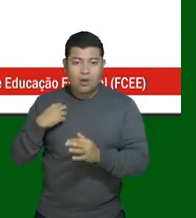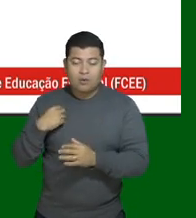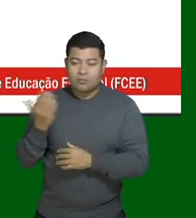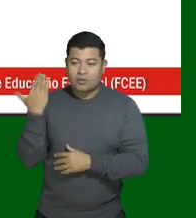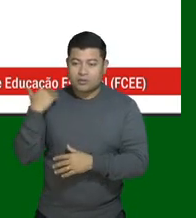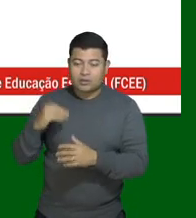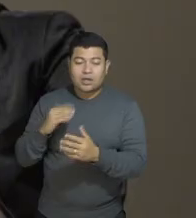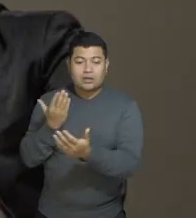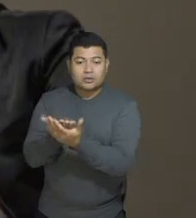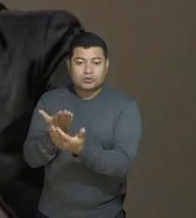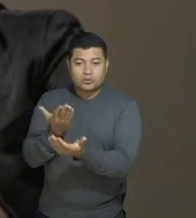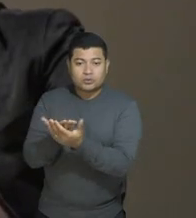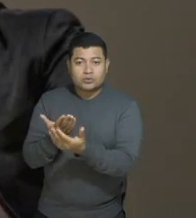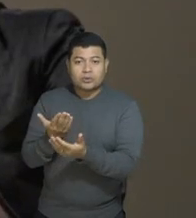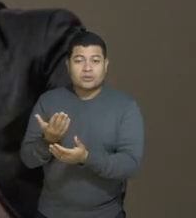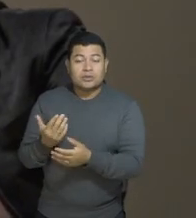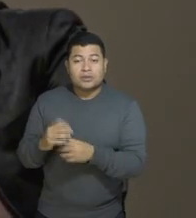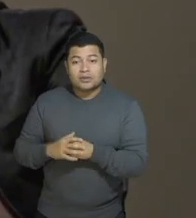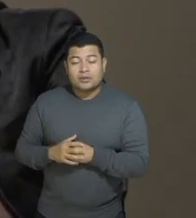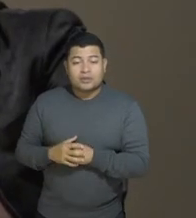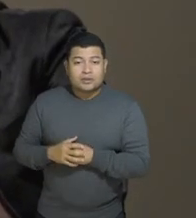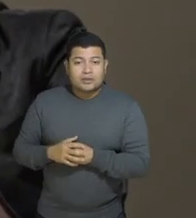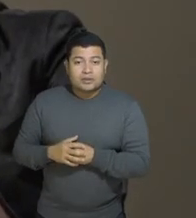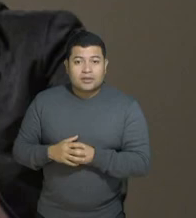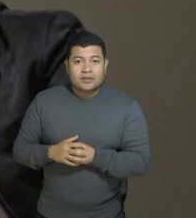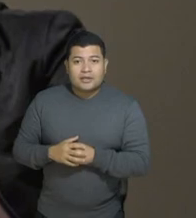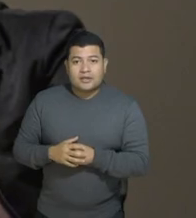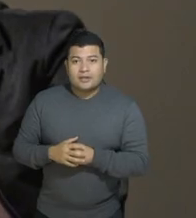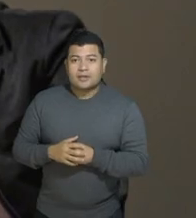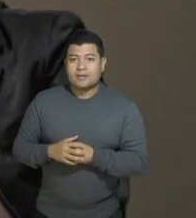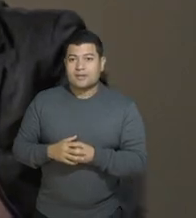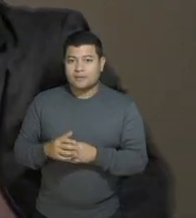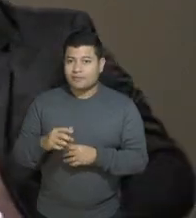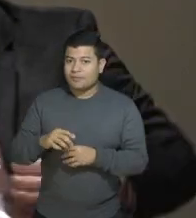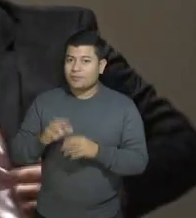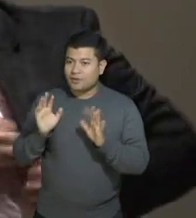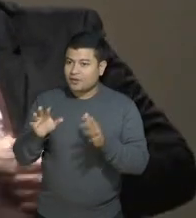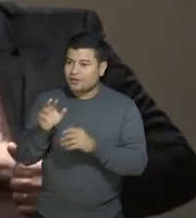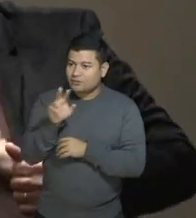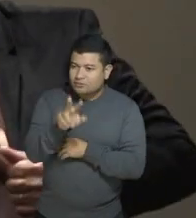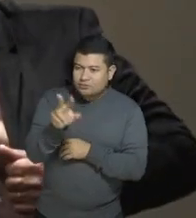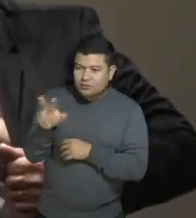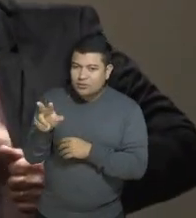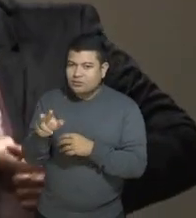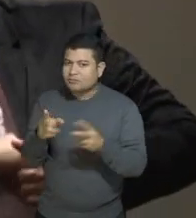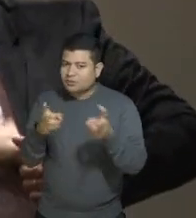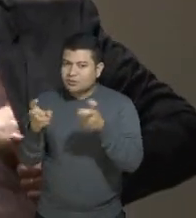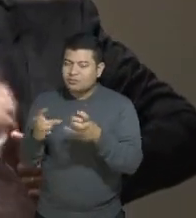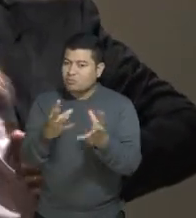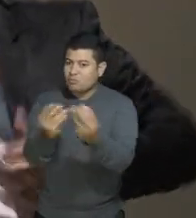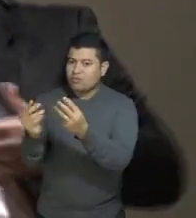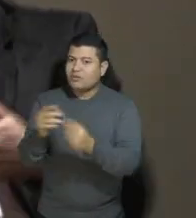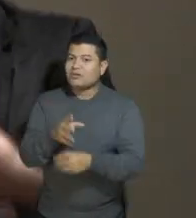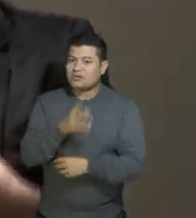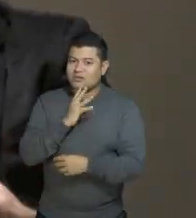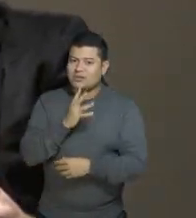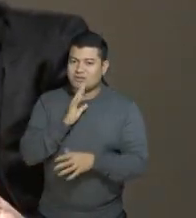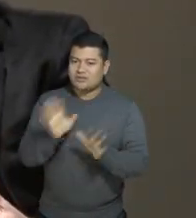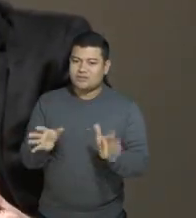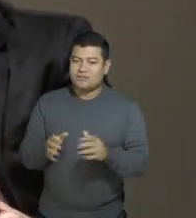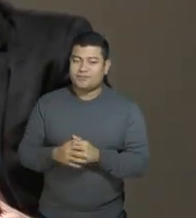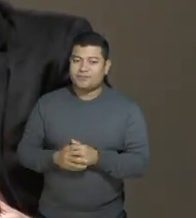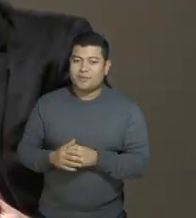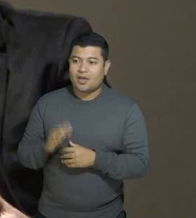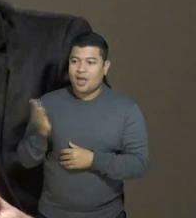e tal, mas olhando por cima, assim, eu consigo perceber que a grande maioria tem rostinho conhecido. A Janice e